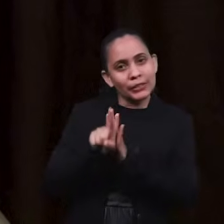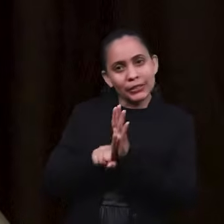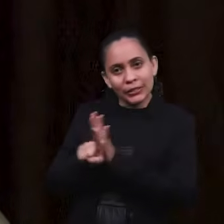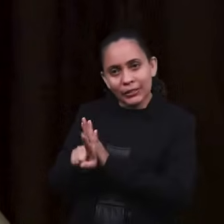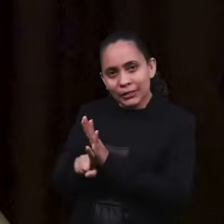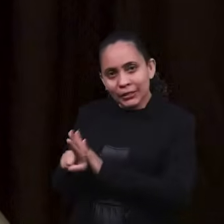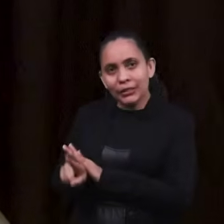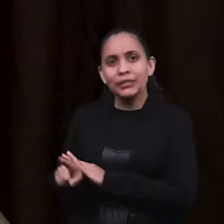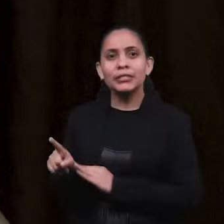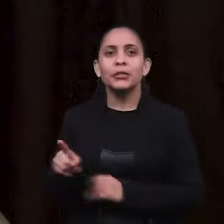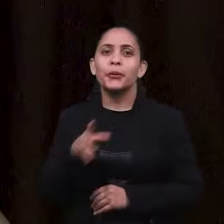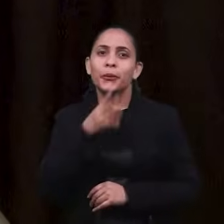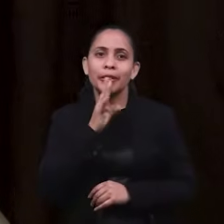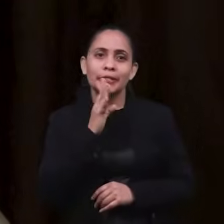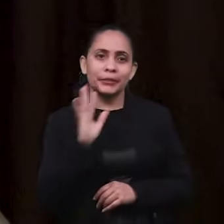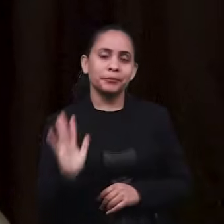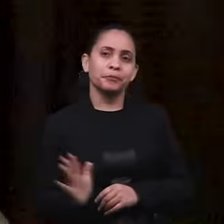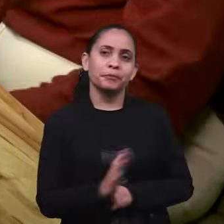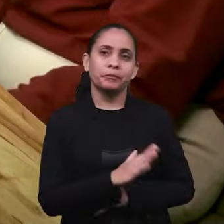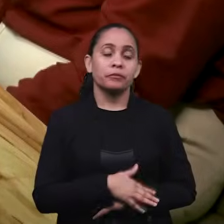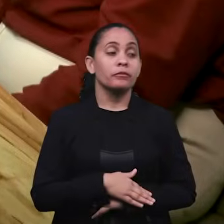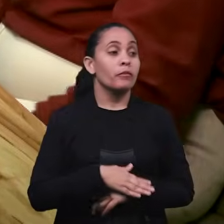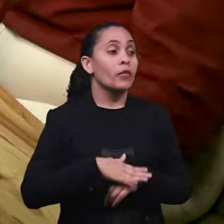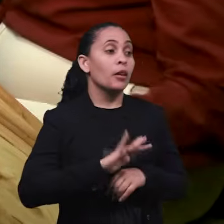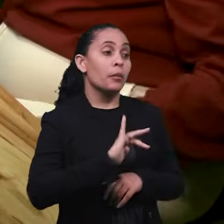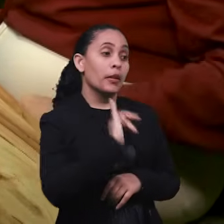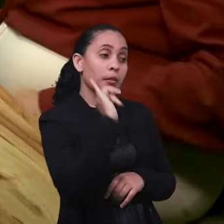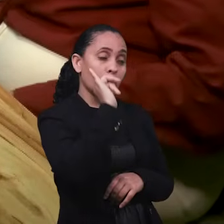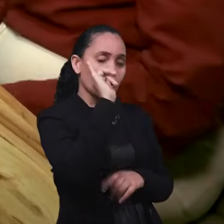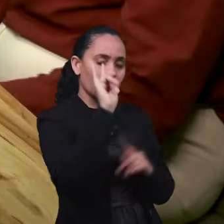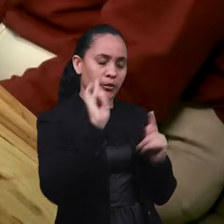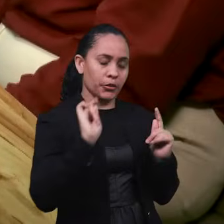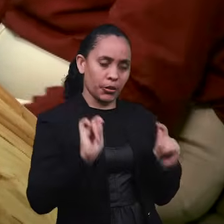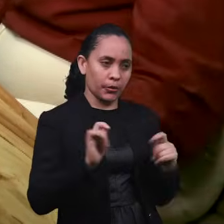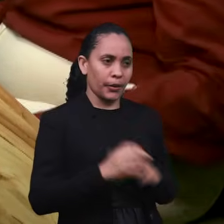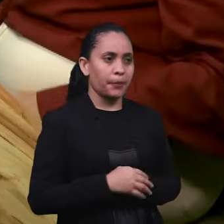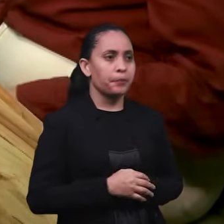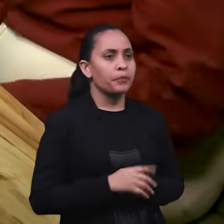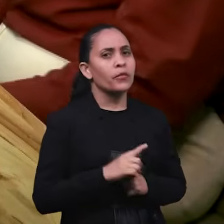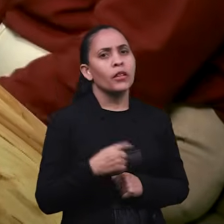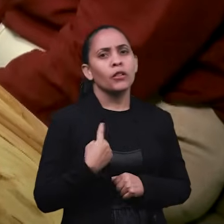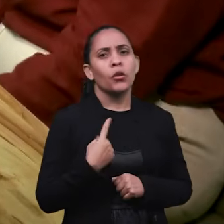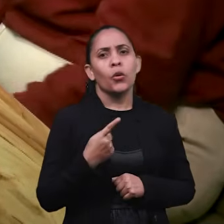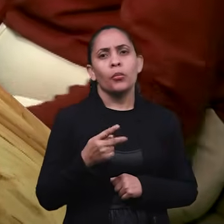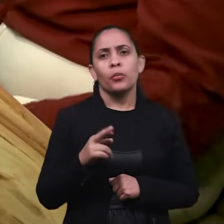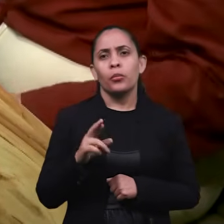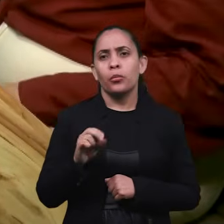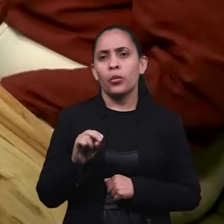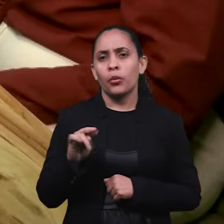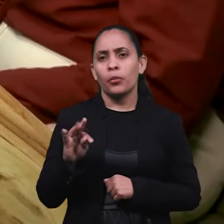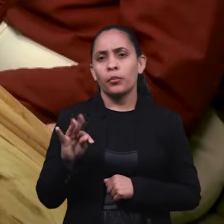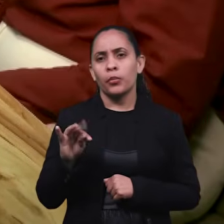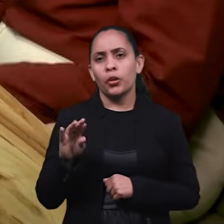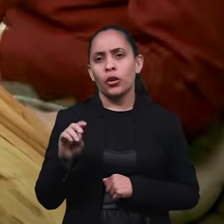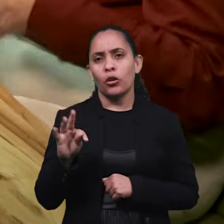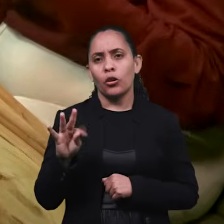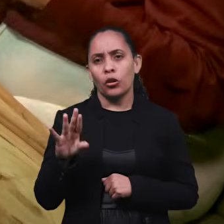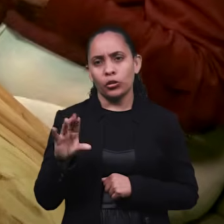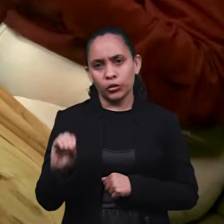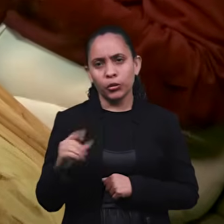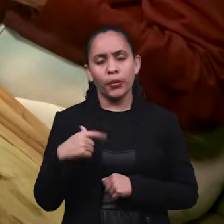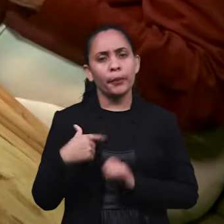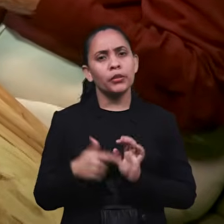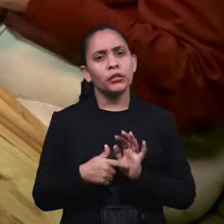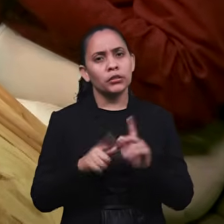pro pessoal também saber, né, o que funciona. E o mais importante também falar, né, que quando a gente fala probiótico, simbiótico, a gente tem